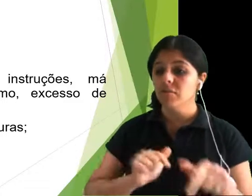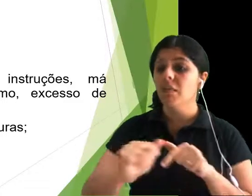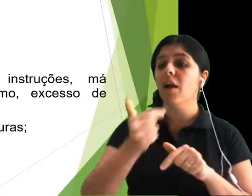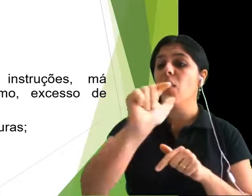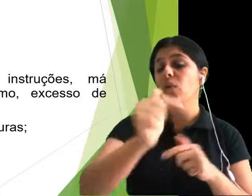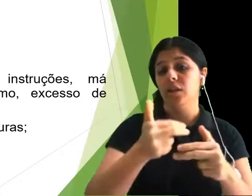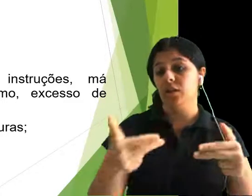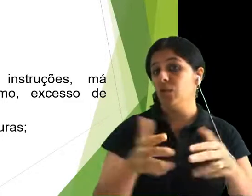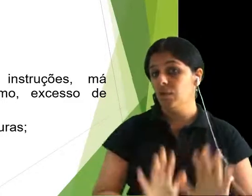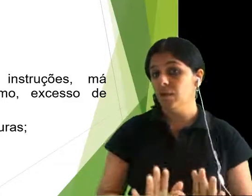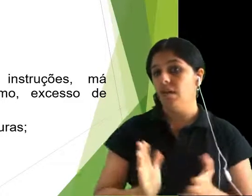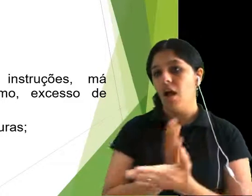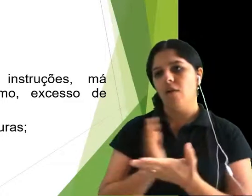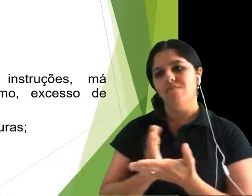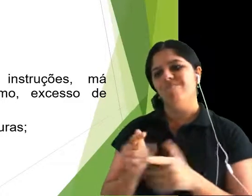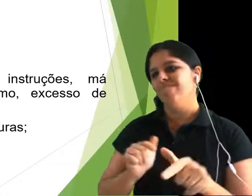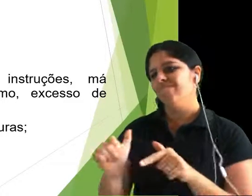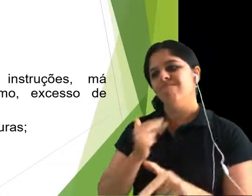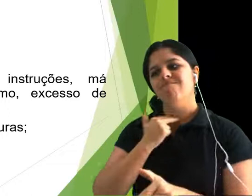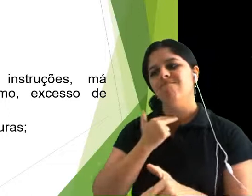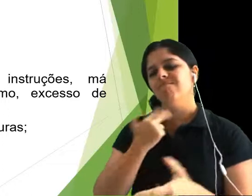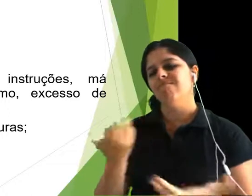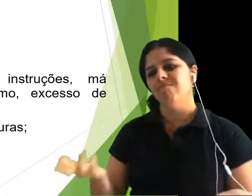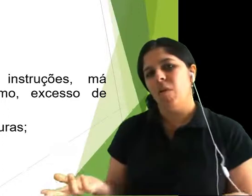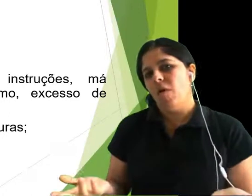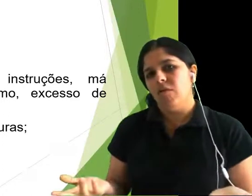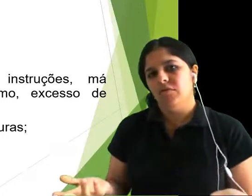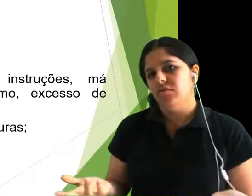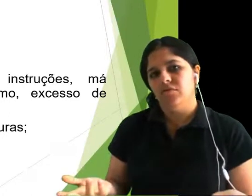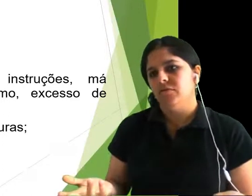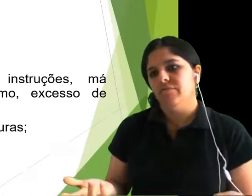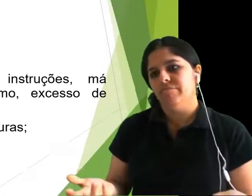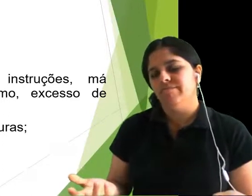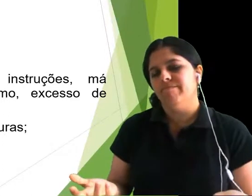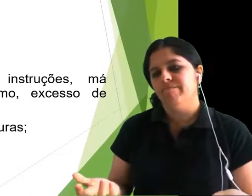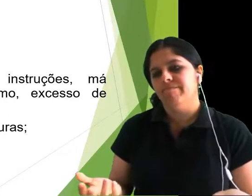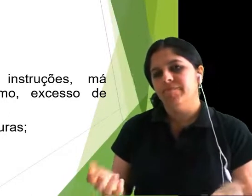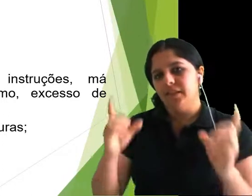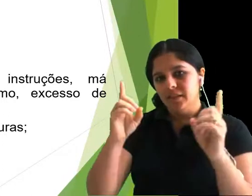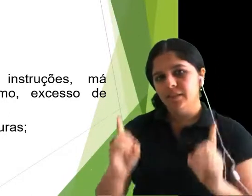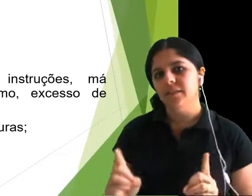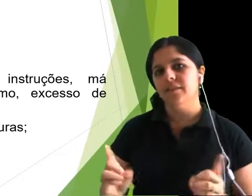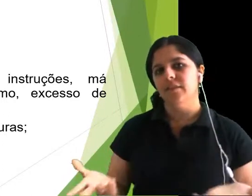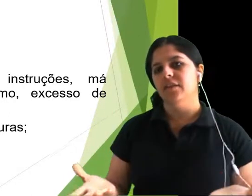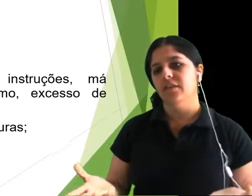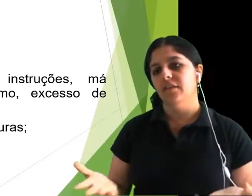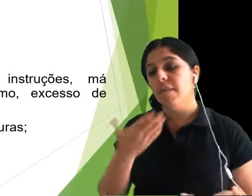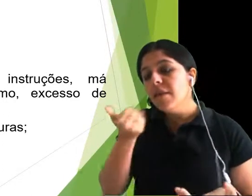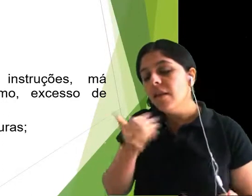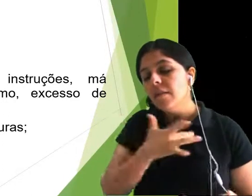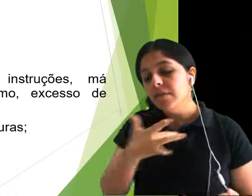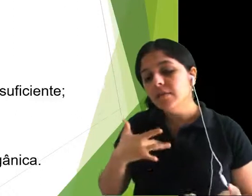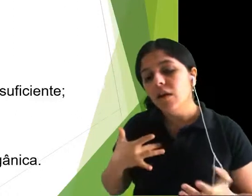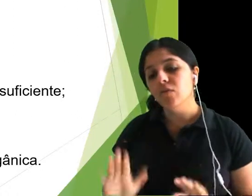tantas outras, mas tem algumas que ela não tem condições, por essa limitação e pelo bem dela, pela saúde